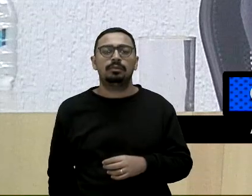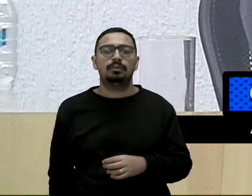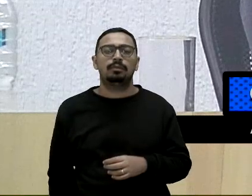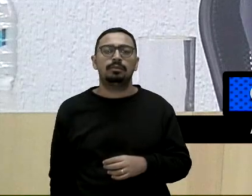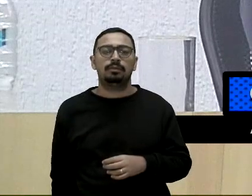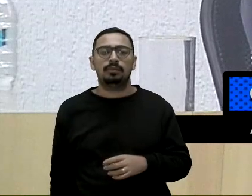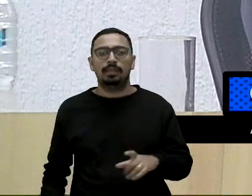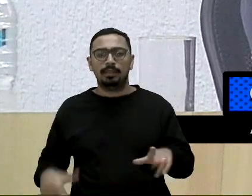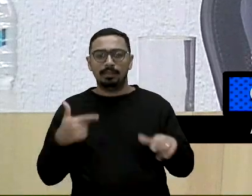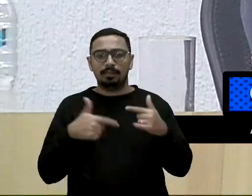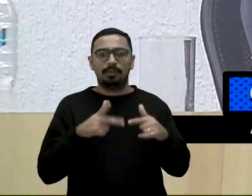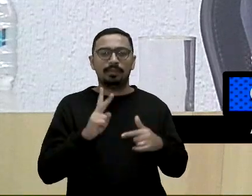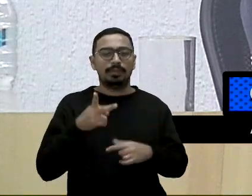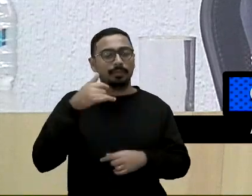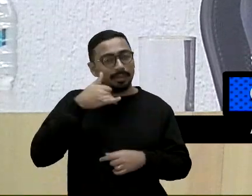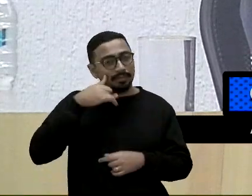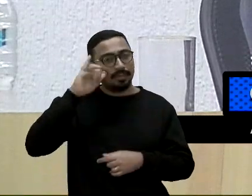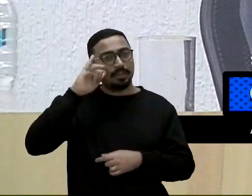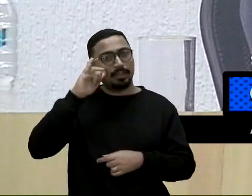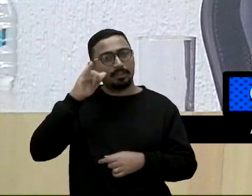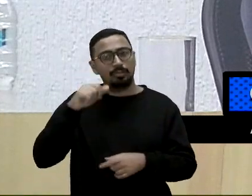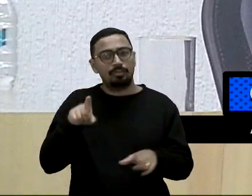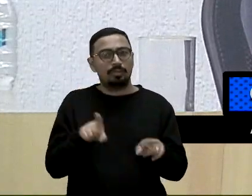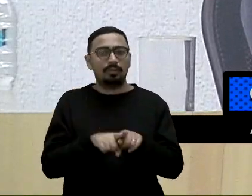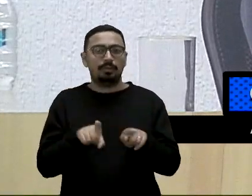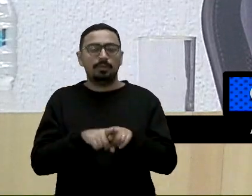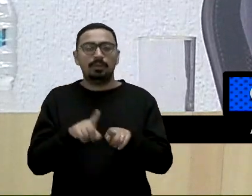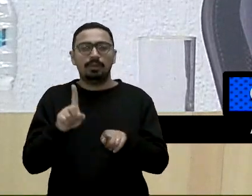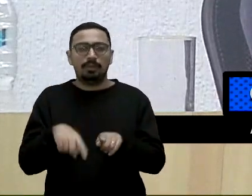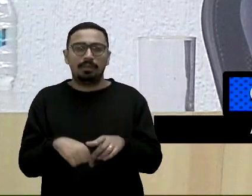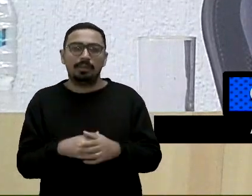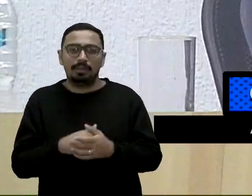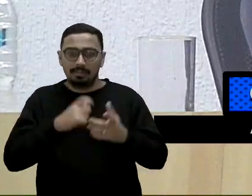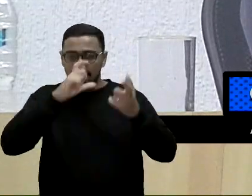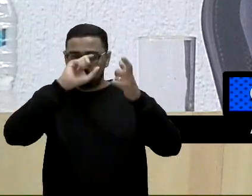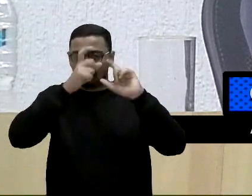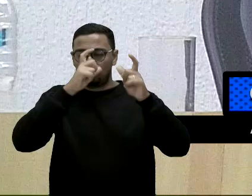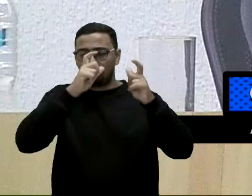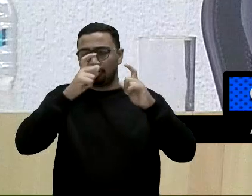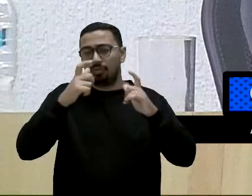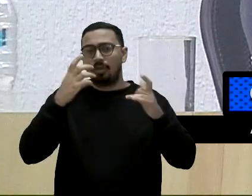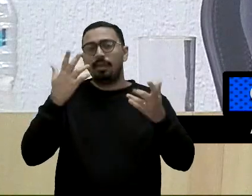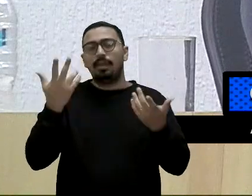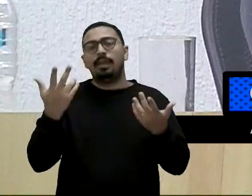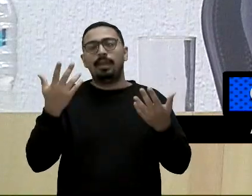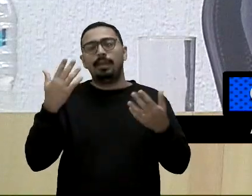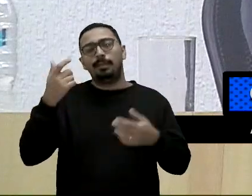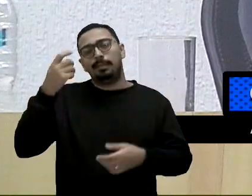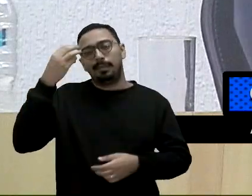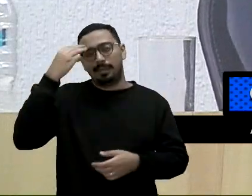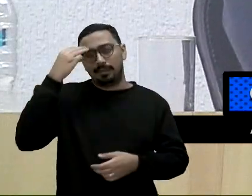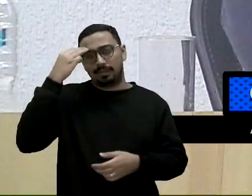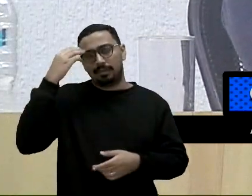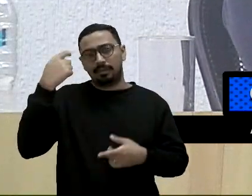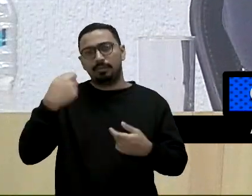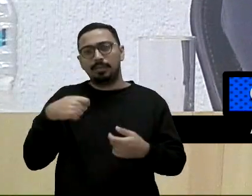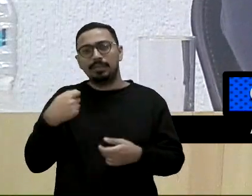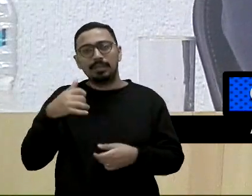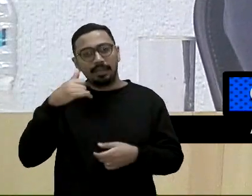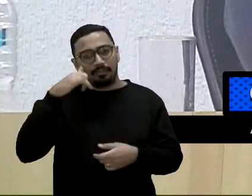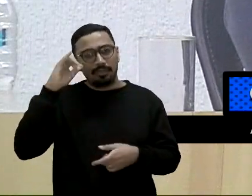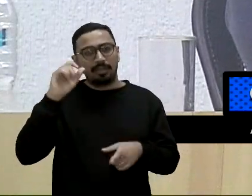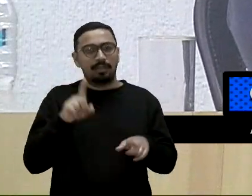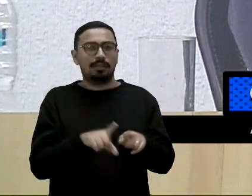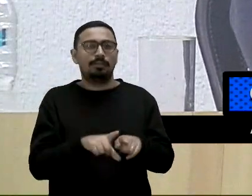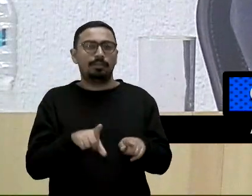trabalhar sempre na prevenção, né, dos transtornos psíquicos. A gente precisa trabalhar na prevenção, e